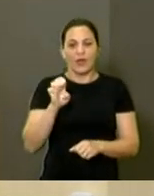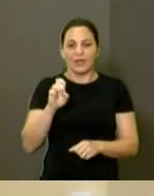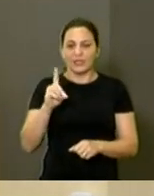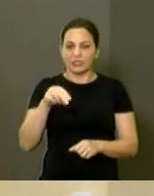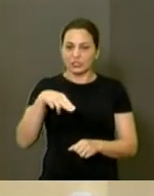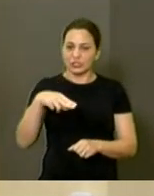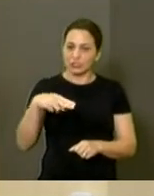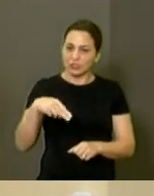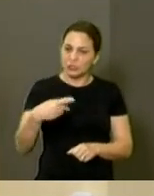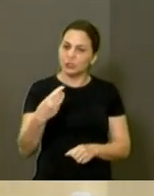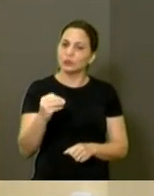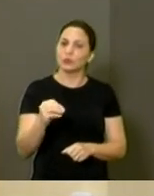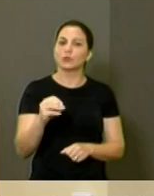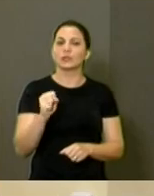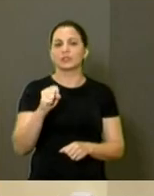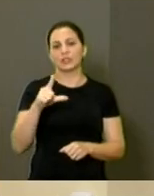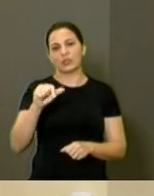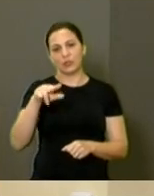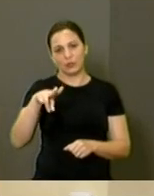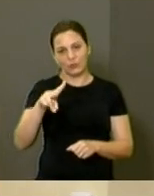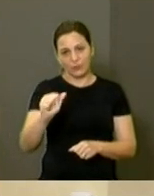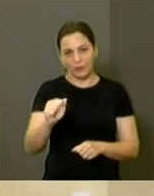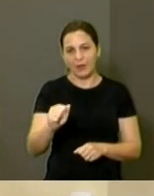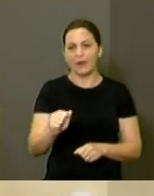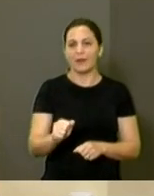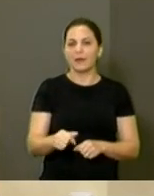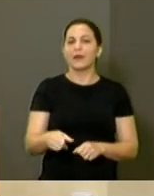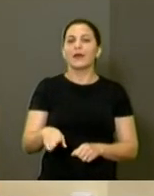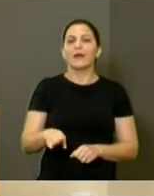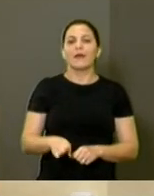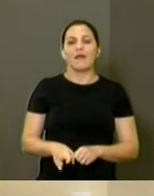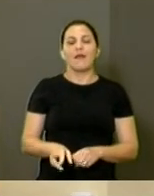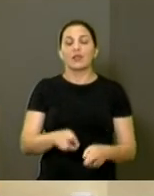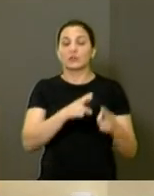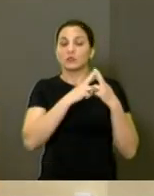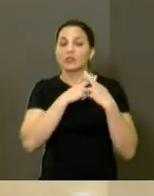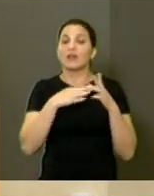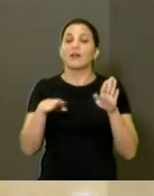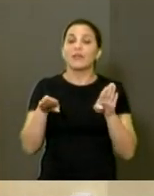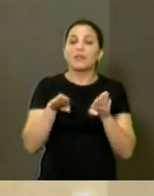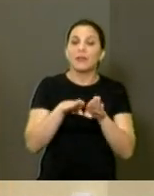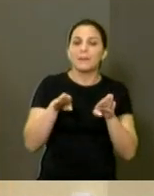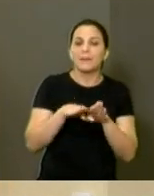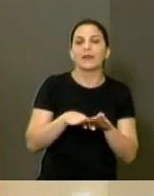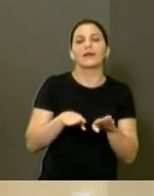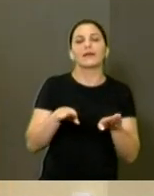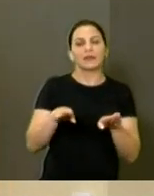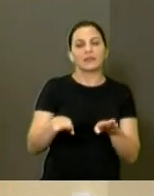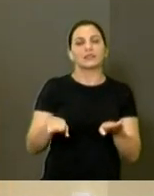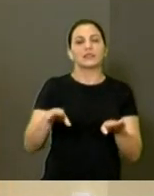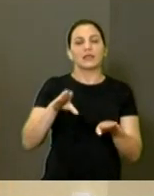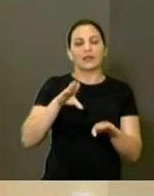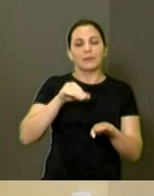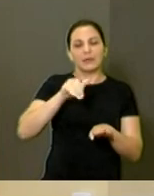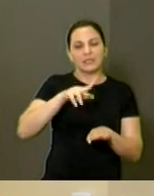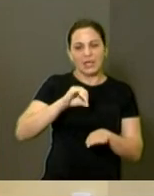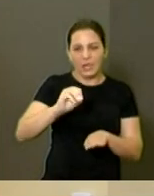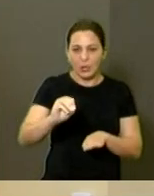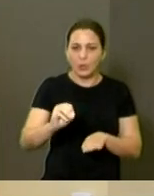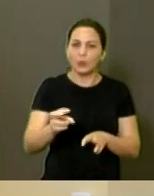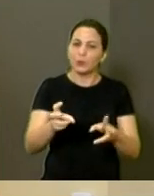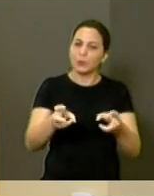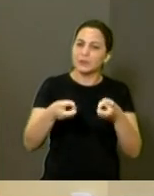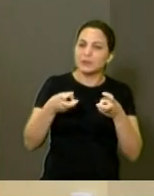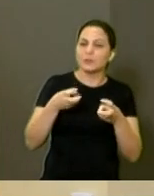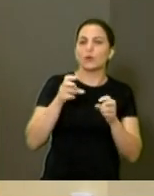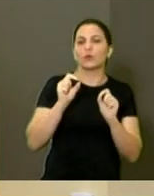estar Nas condições que chegou chama-se Edinho CV Marcelo Barbieri e todos aqueles que não perceberam em tempo de